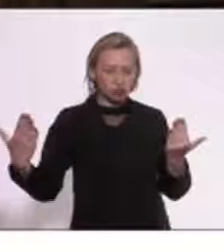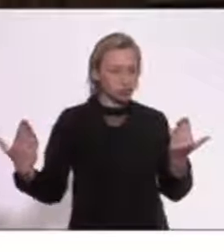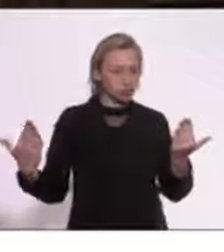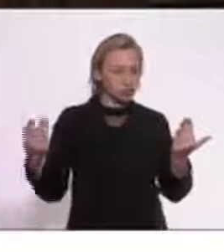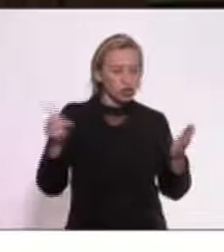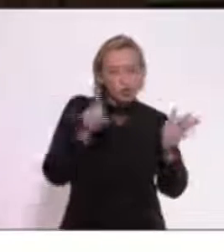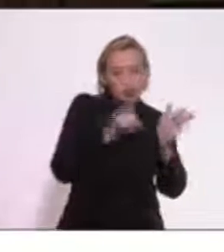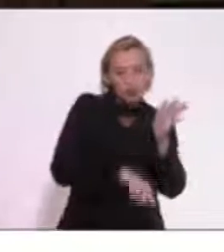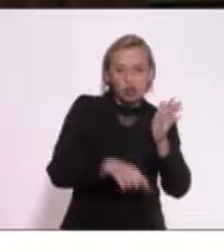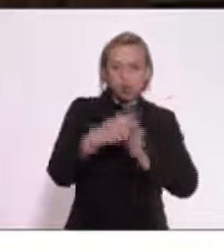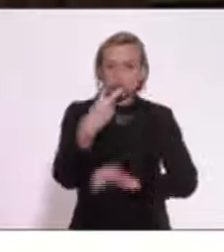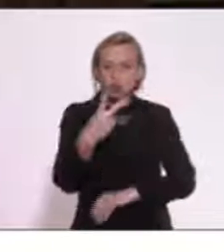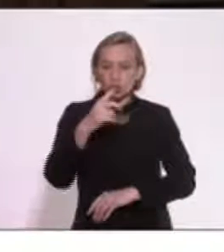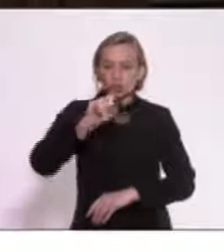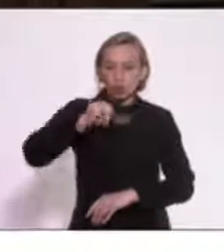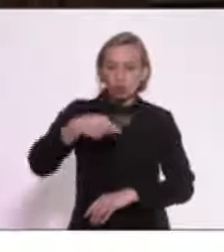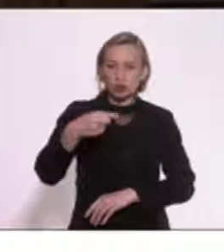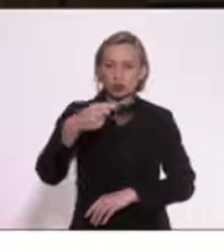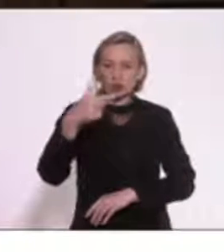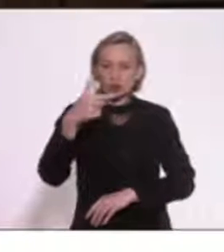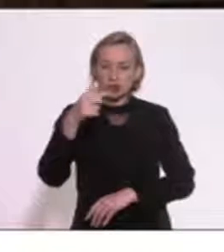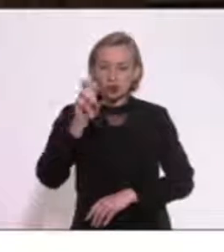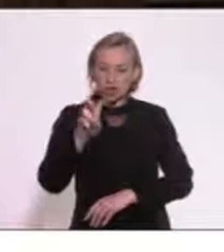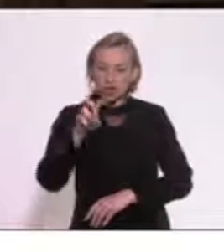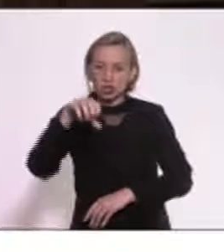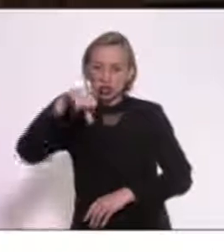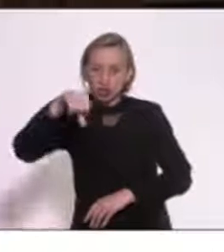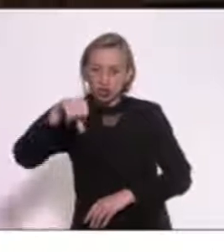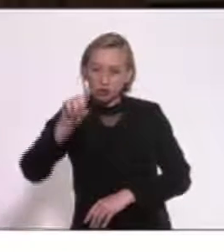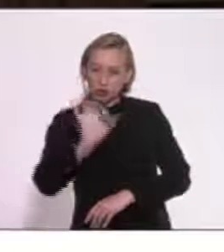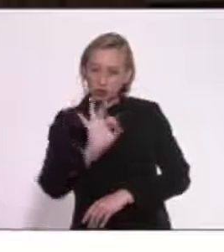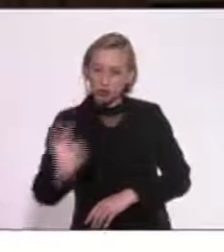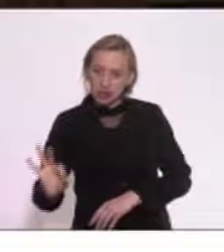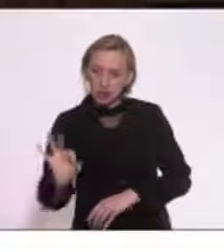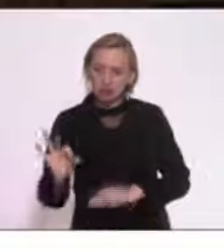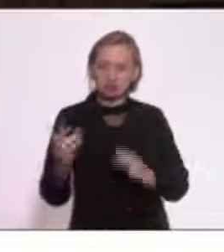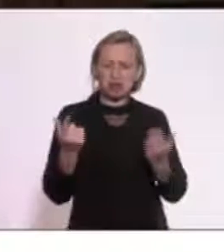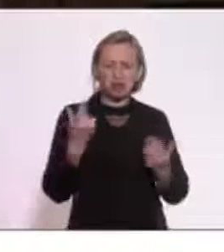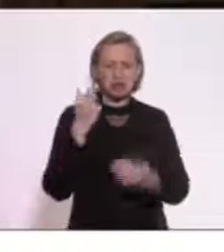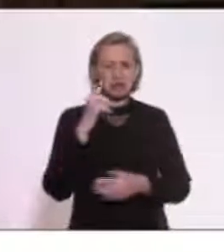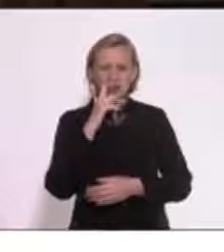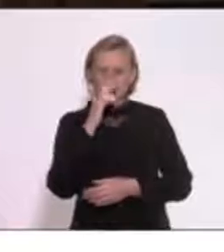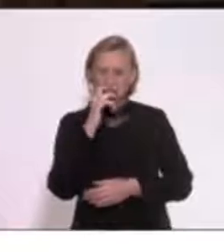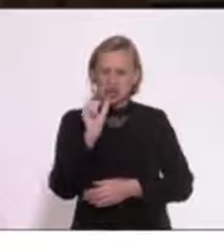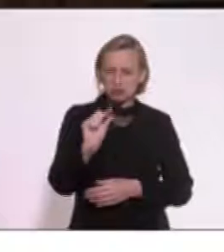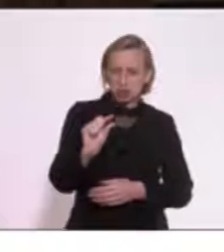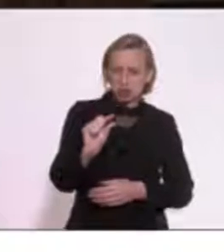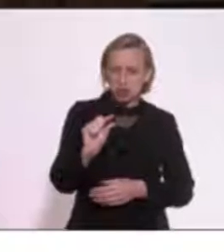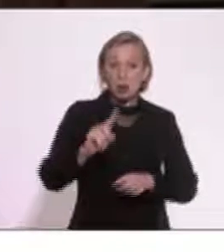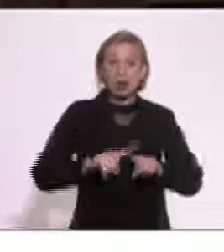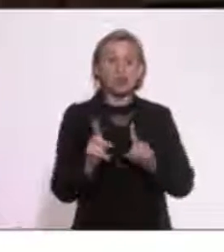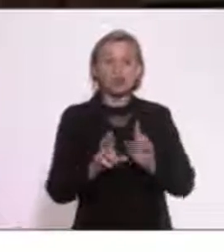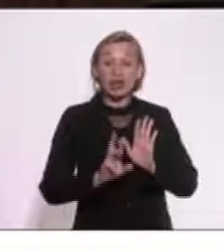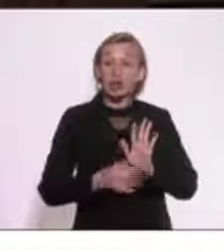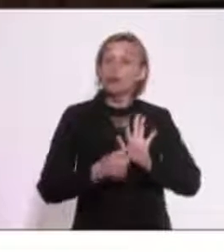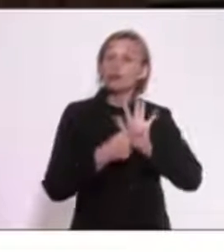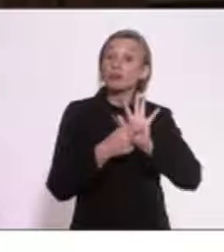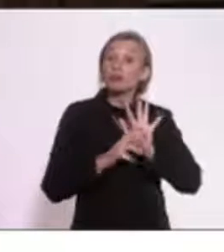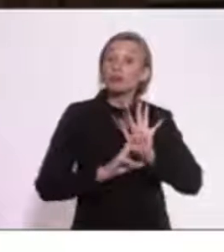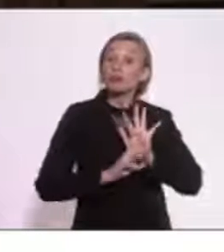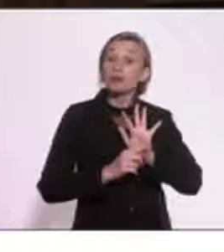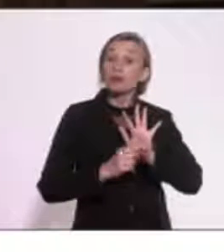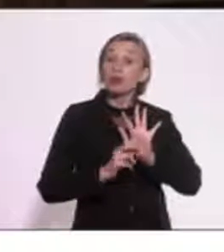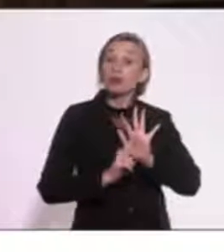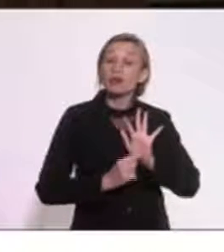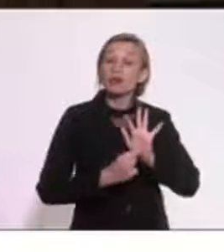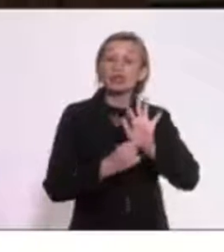de 2,59% e que esse índice, que parece pequeno, vai representar dizer que